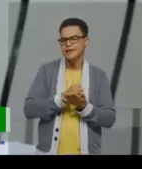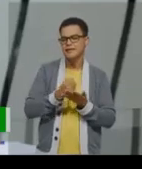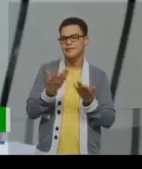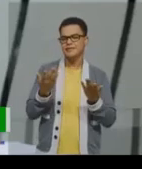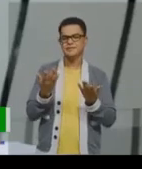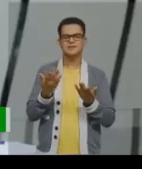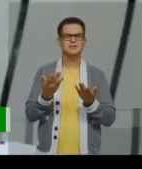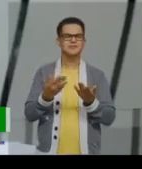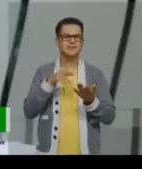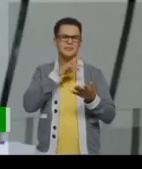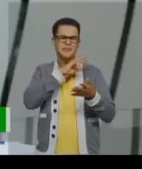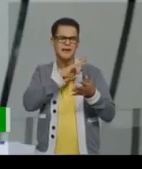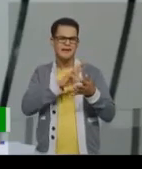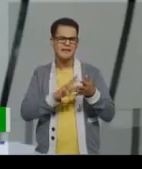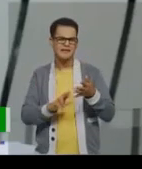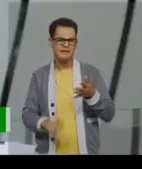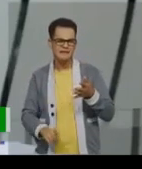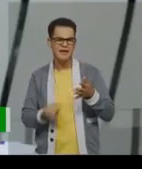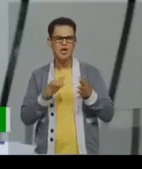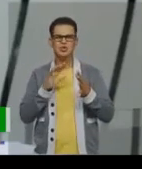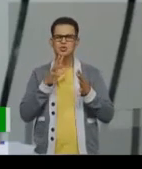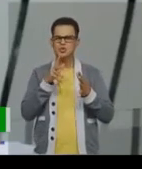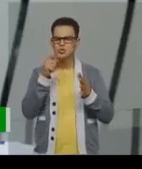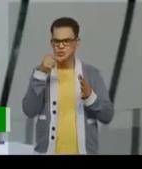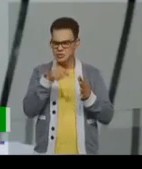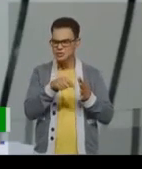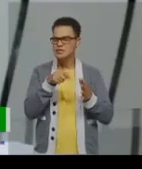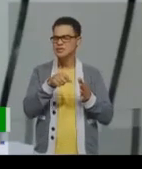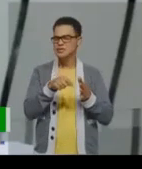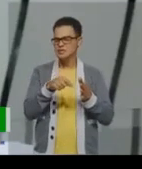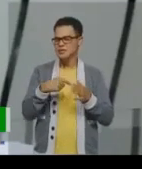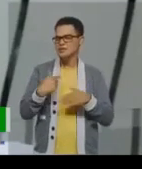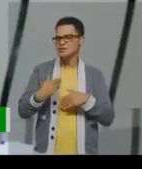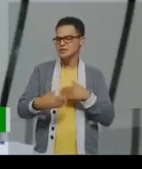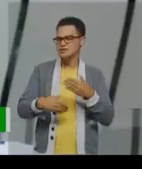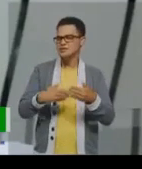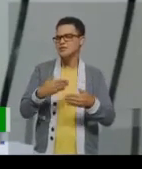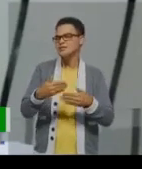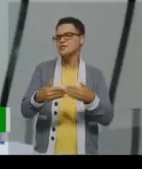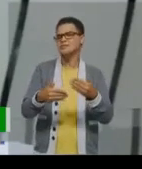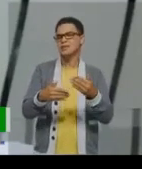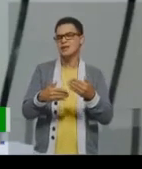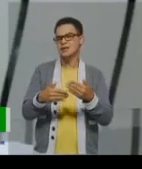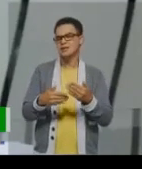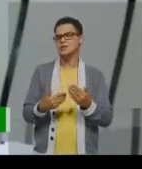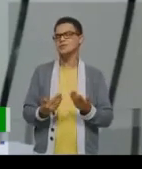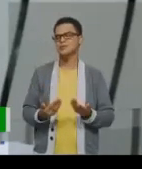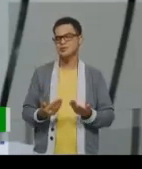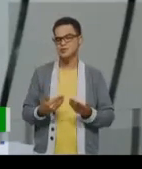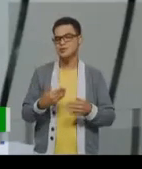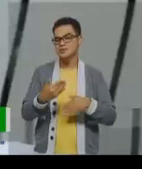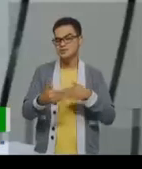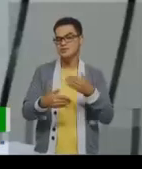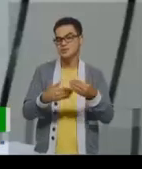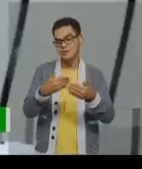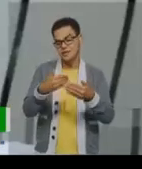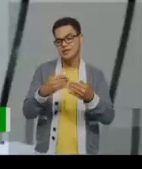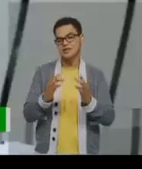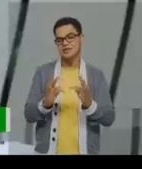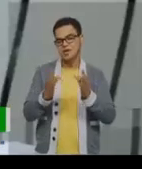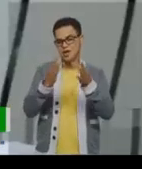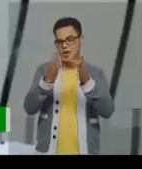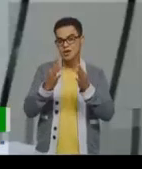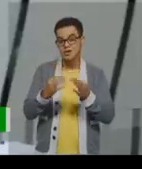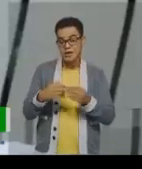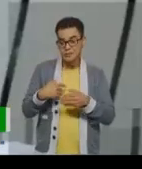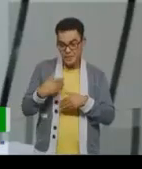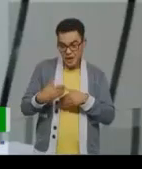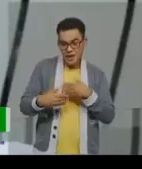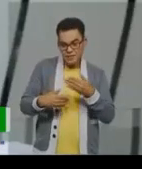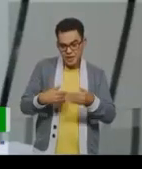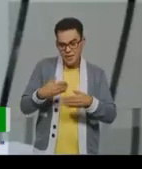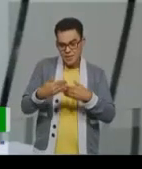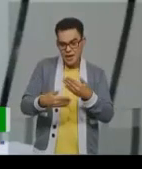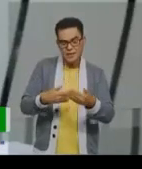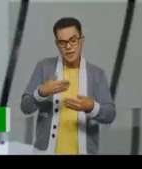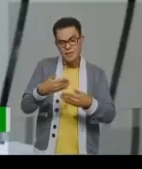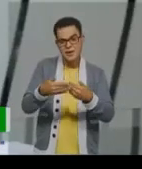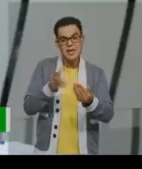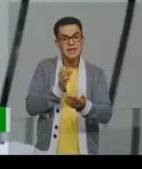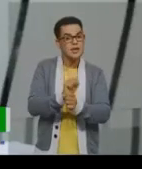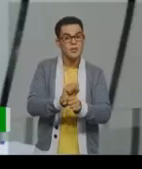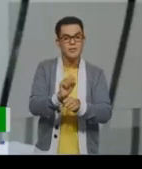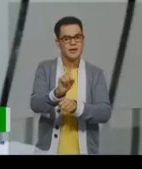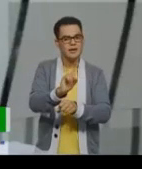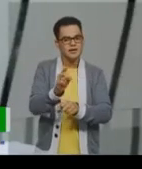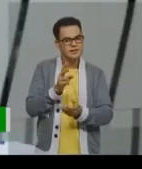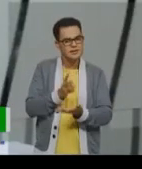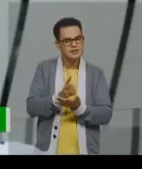recursos mesmo, tudo isso vai estar envolvido a esse desenvolvimento que não para, né, que continua crescendo e que permite que a nossa vida